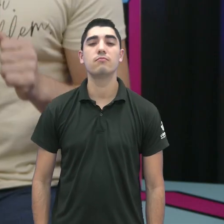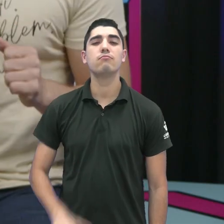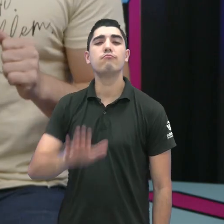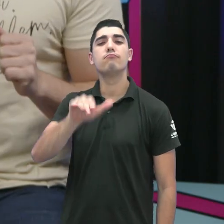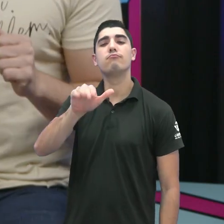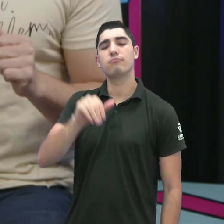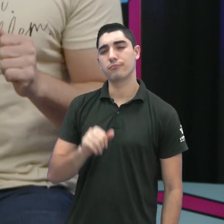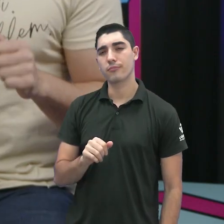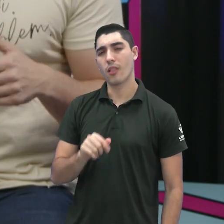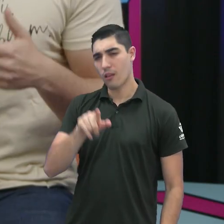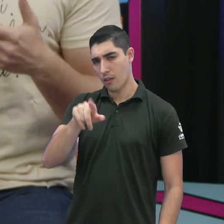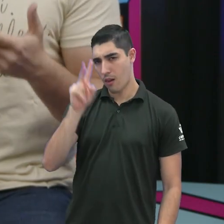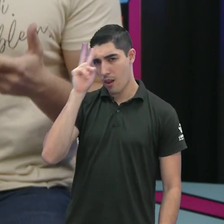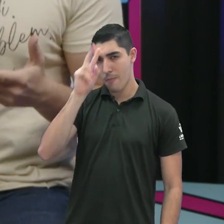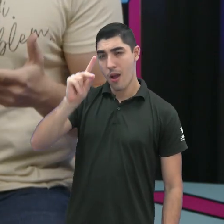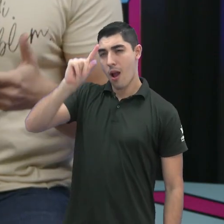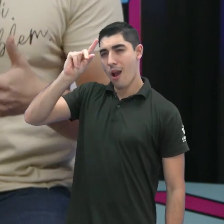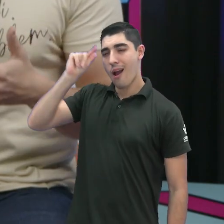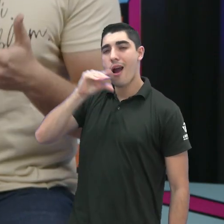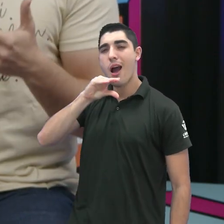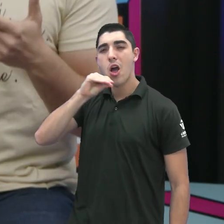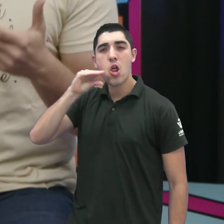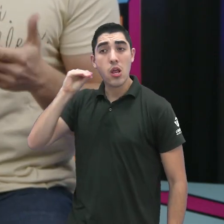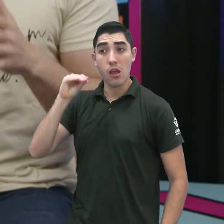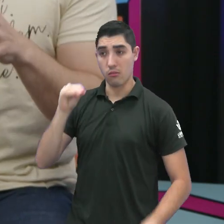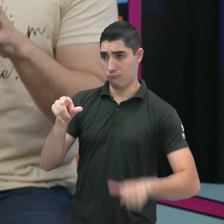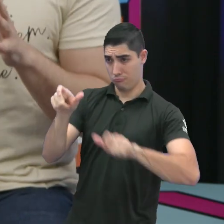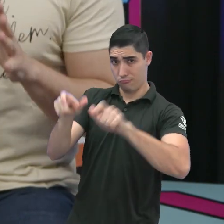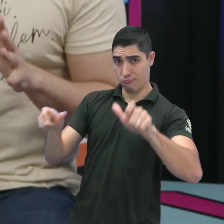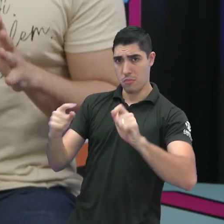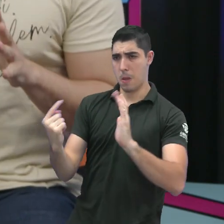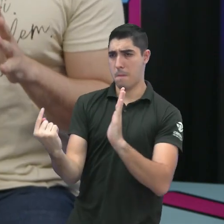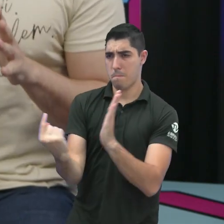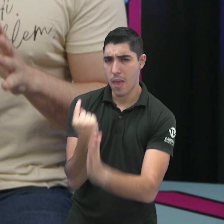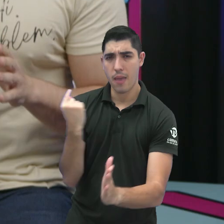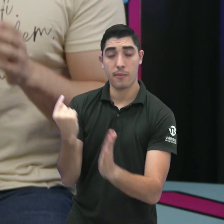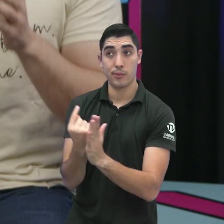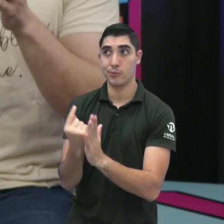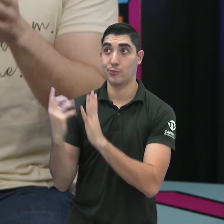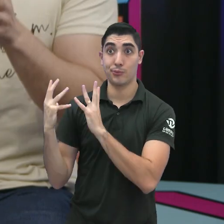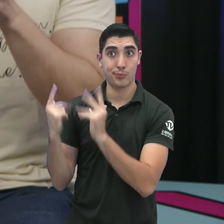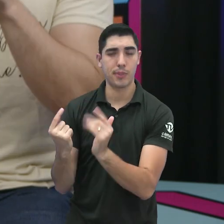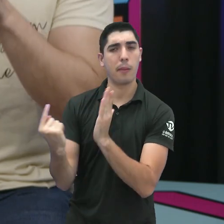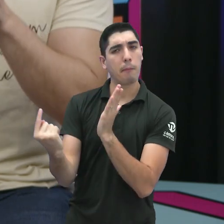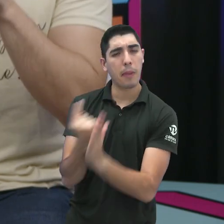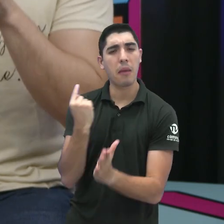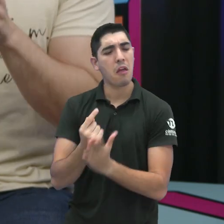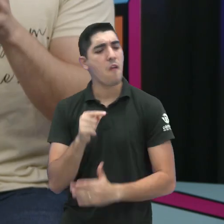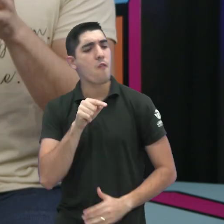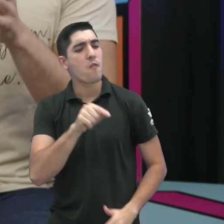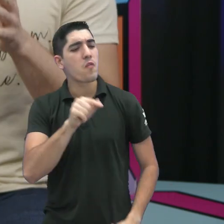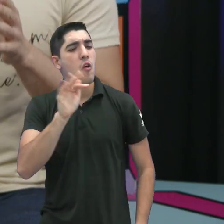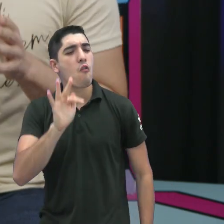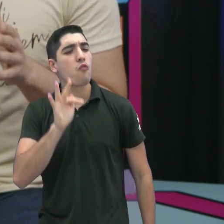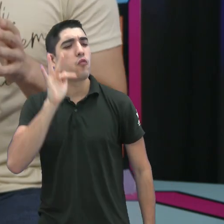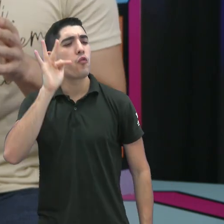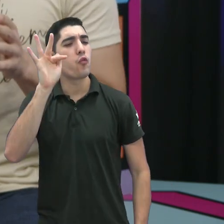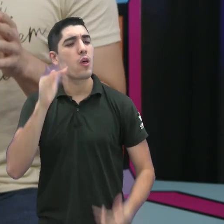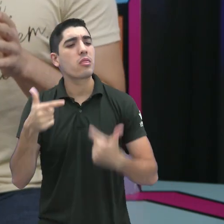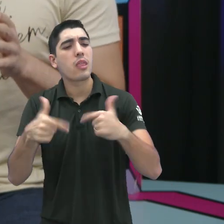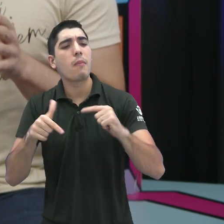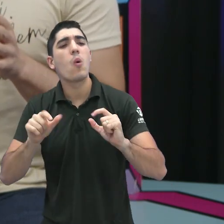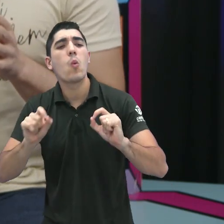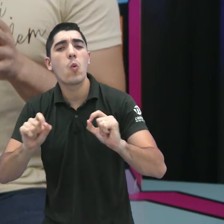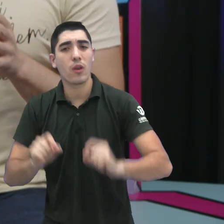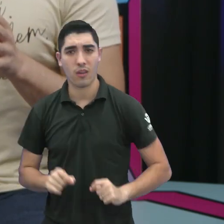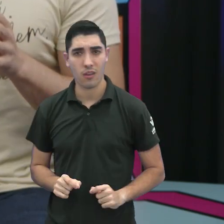Vem cá, lembra quando a gente era adolescente? Todo mundo perguntava, o que você vai ser quando crescer? Eu